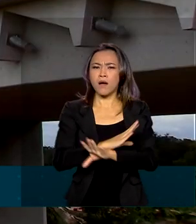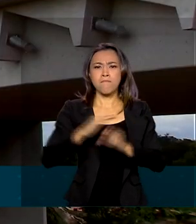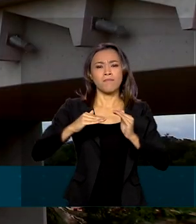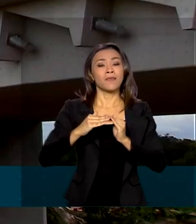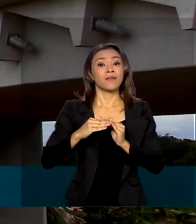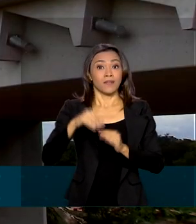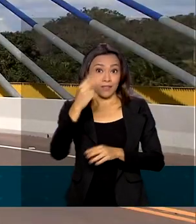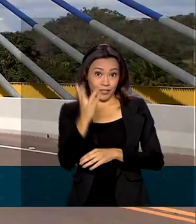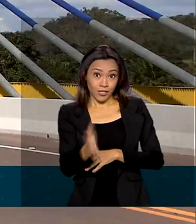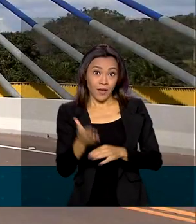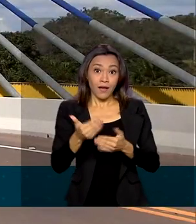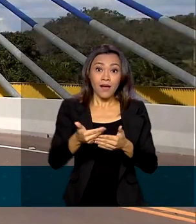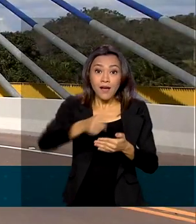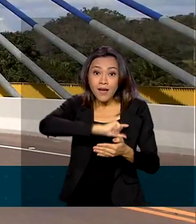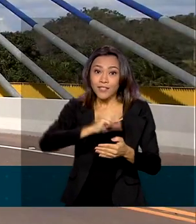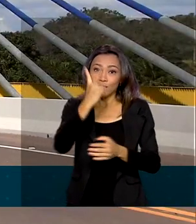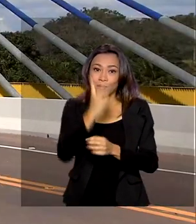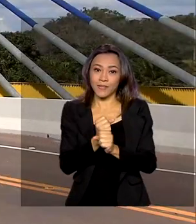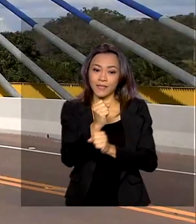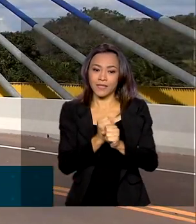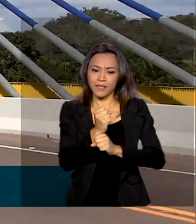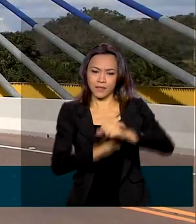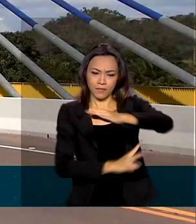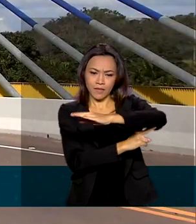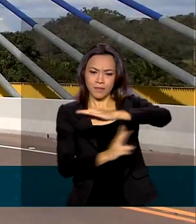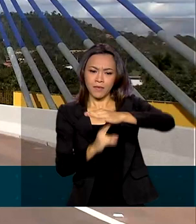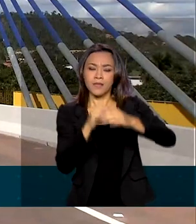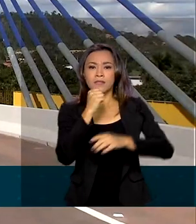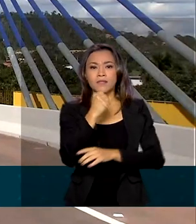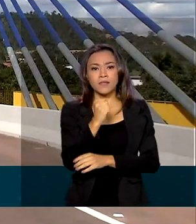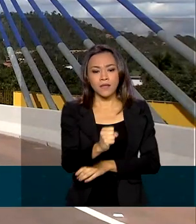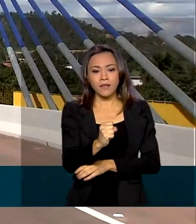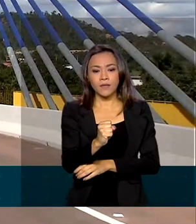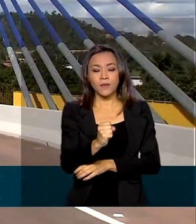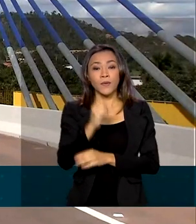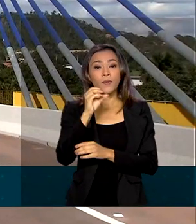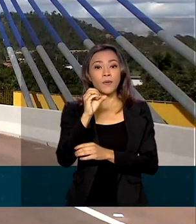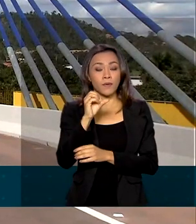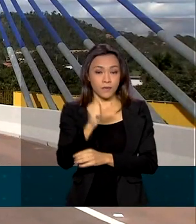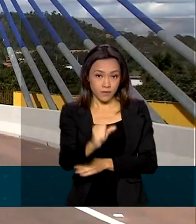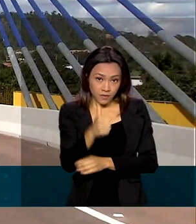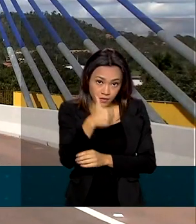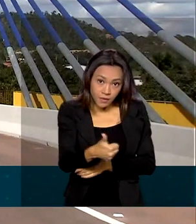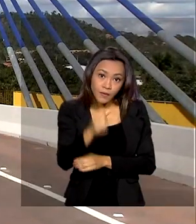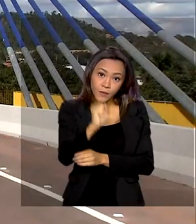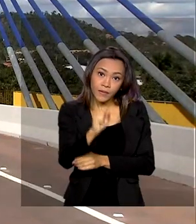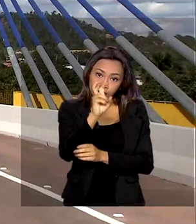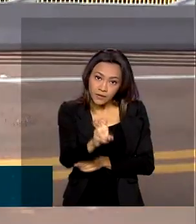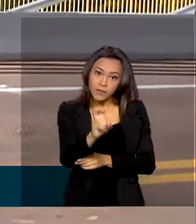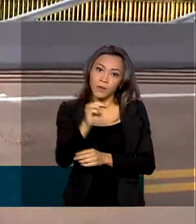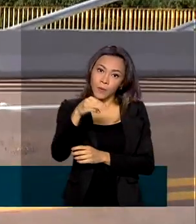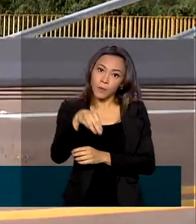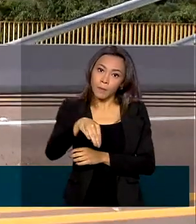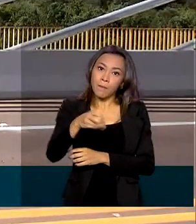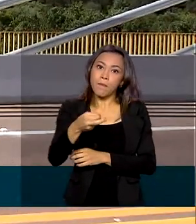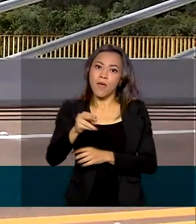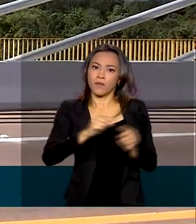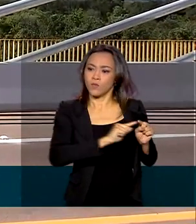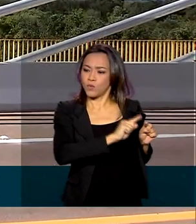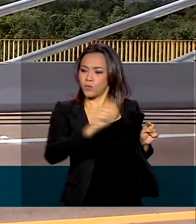a Ponte Estaiada tem 185 metros de extensão e custou o 30 milhões de reais